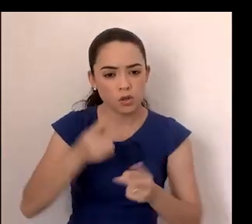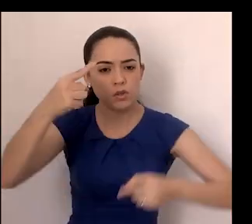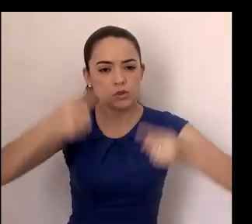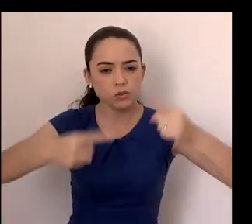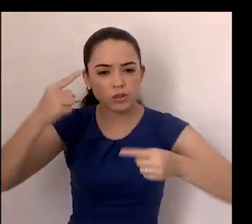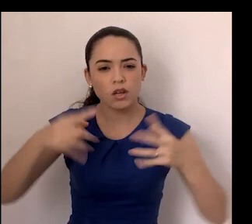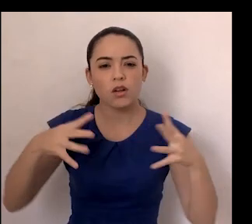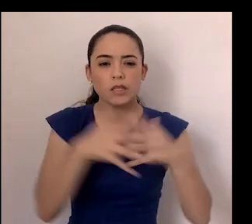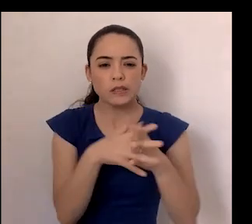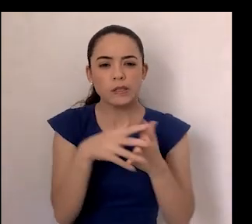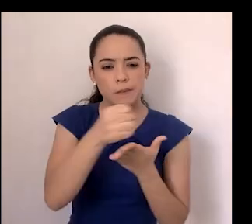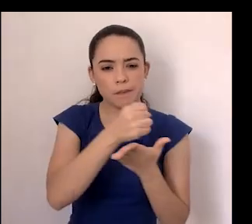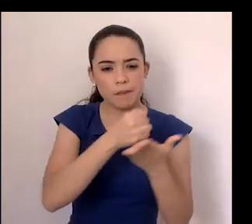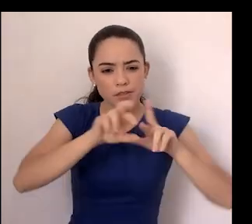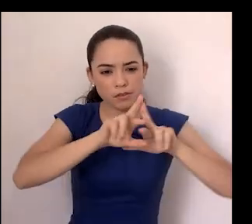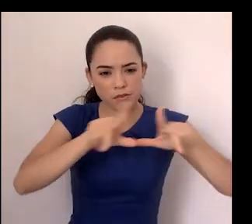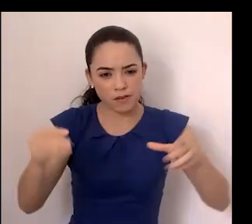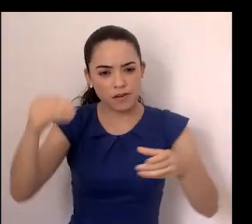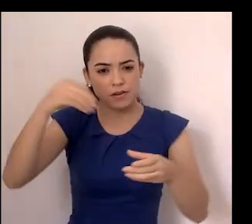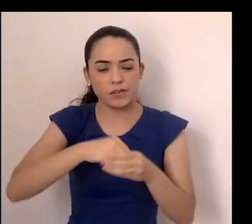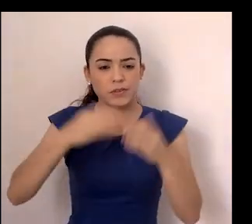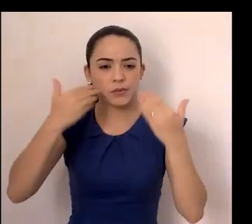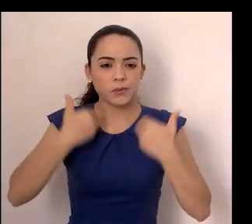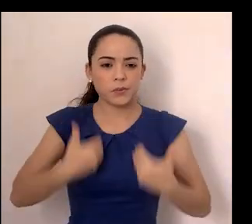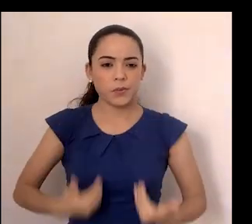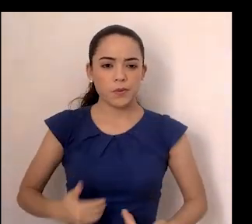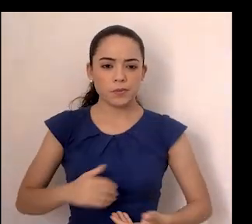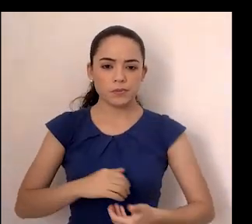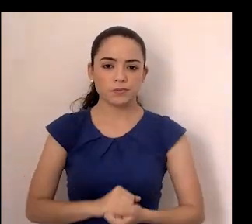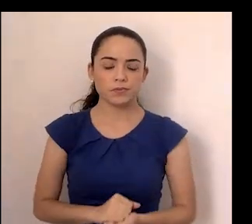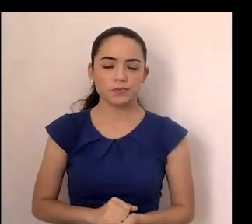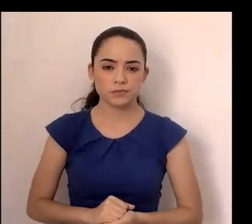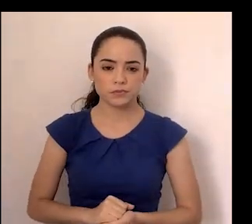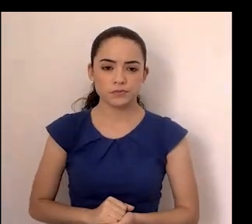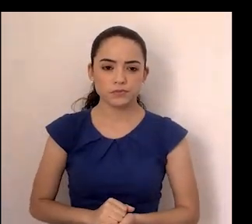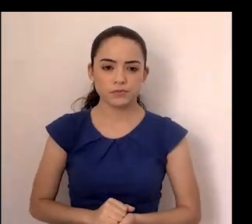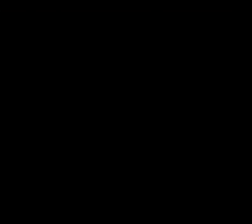damos continuidade às discussões dos tecidos básicos que compõem o organismo.